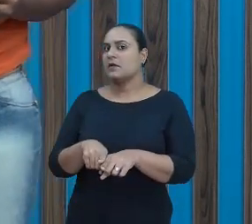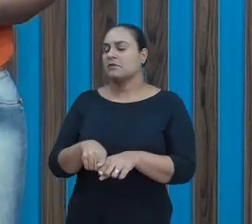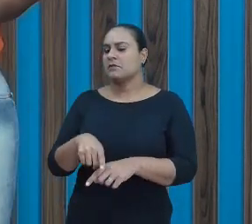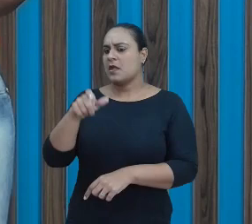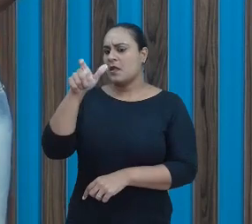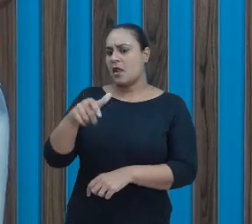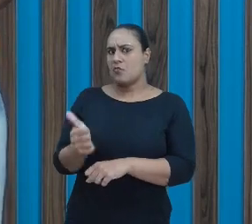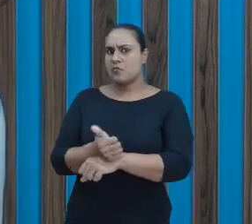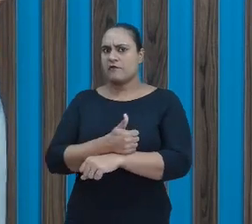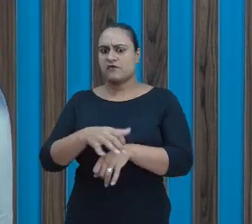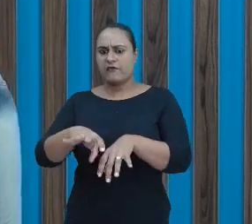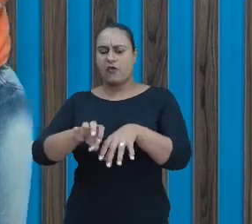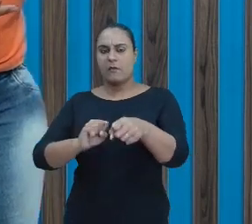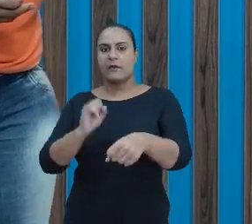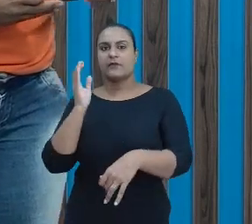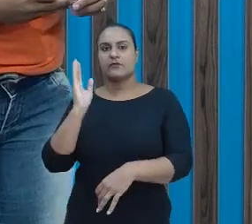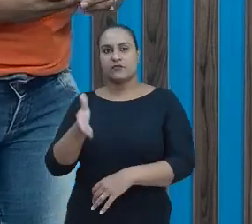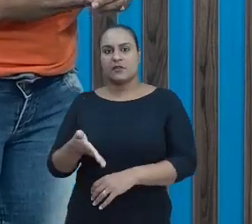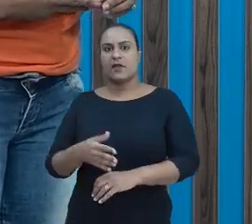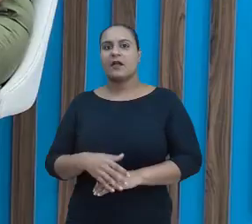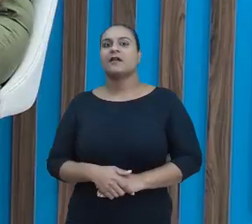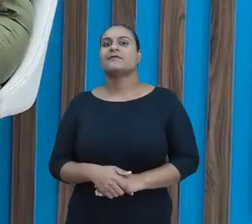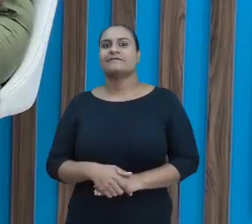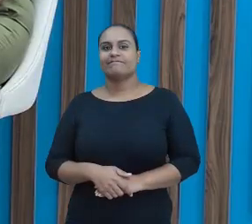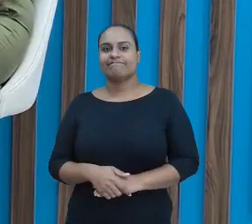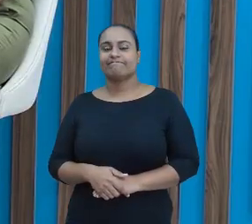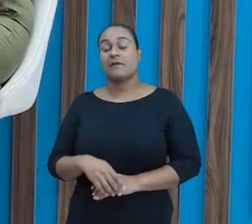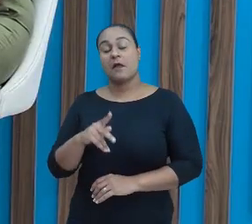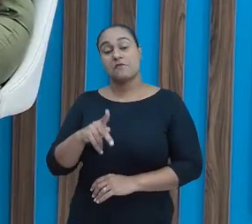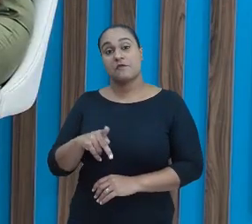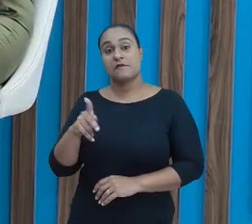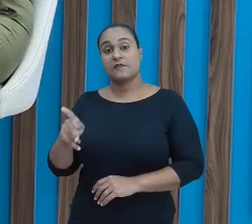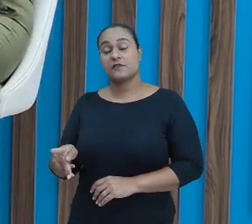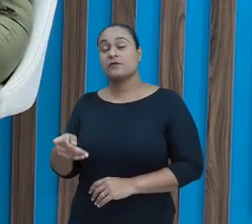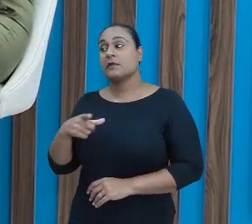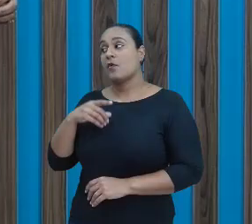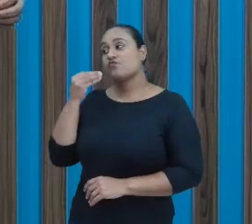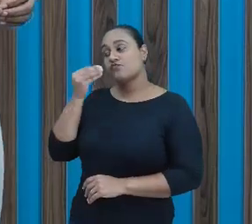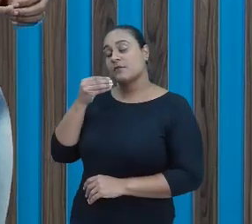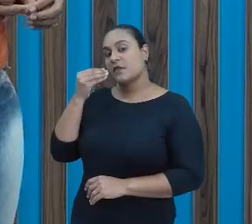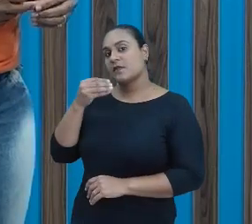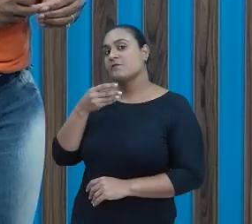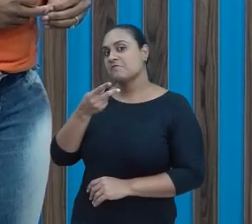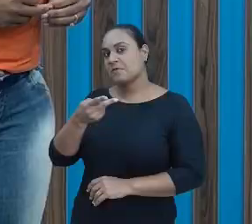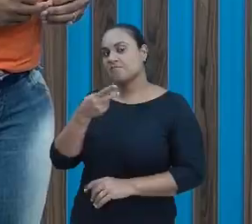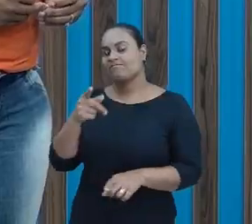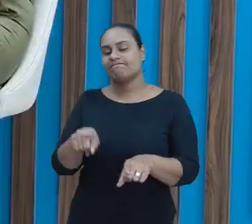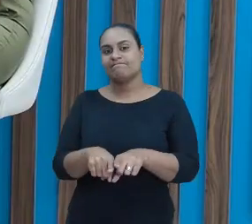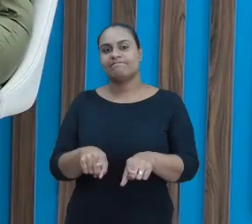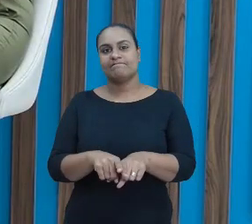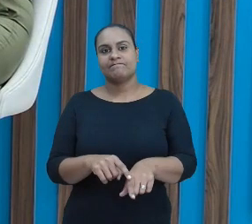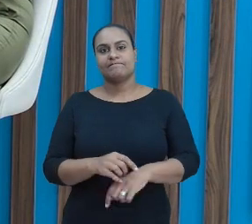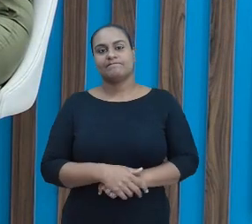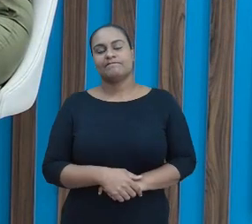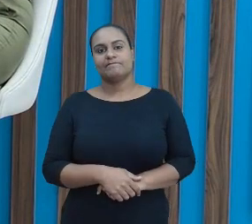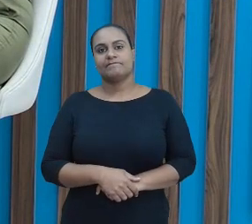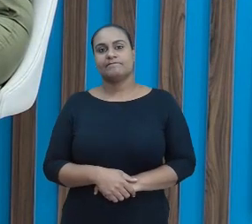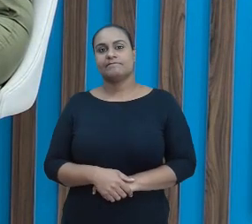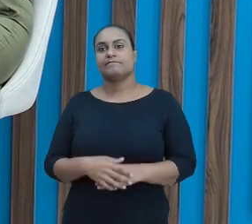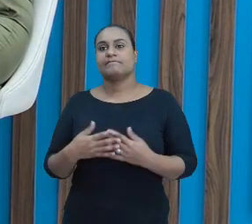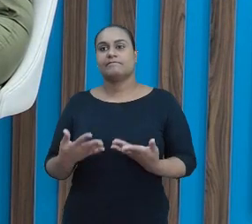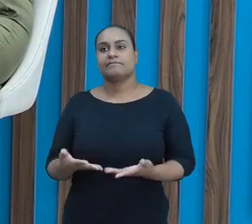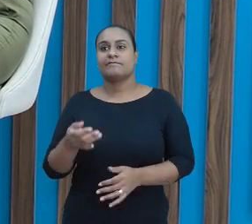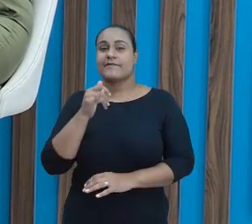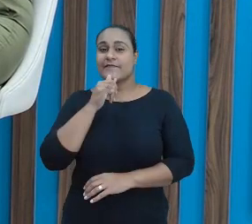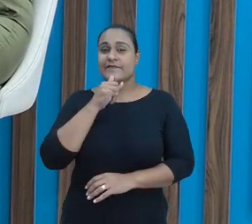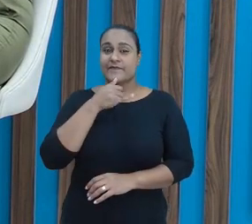momento. Rosângela também traz um relato importante para contribuir. Isso, assim, infelizmente, né,